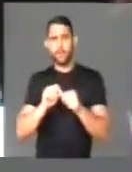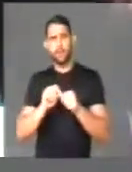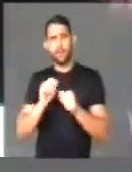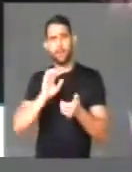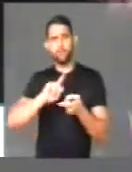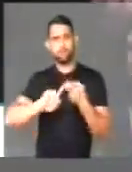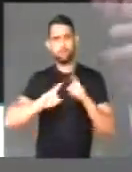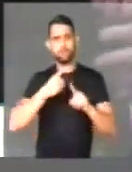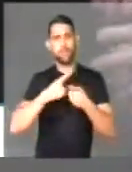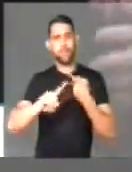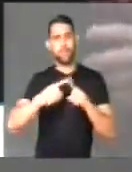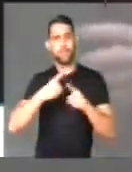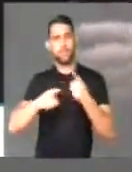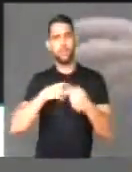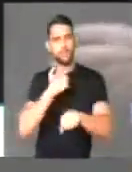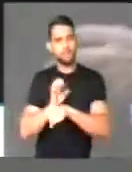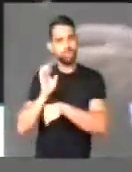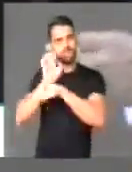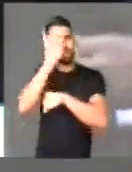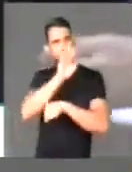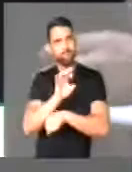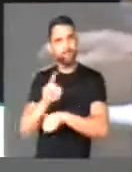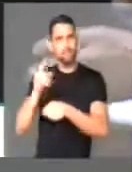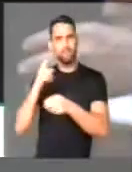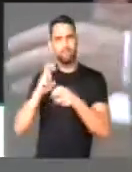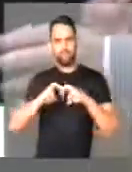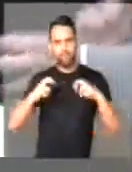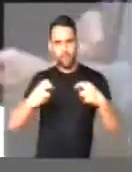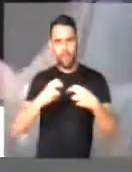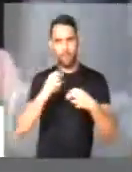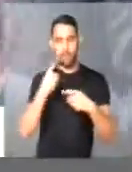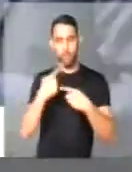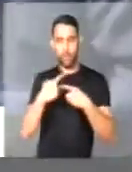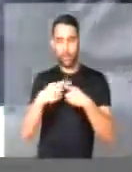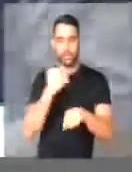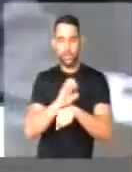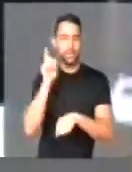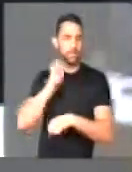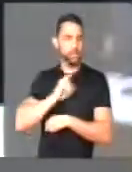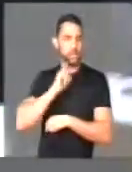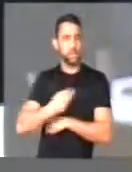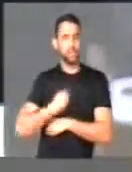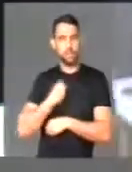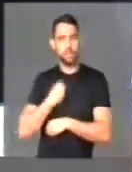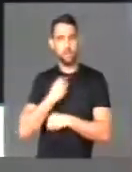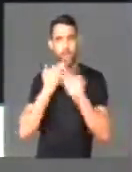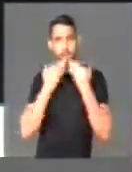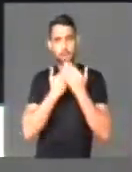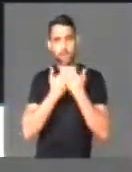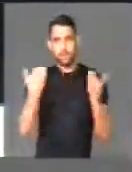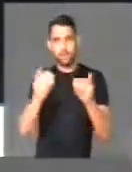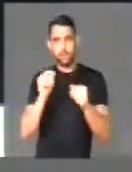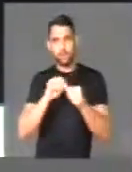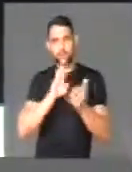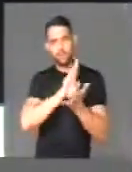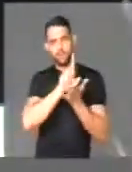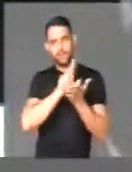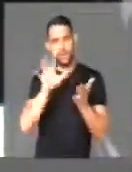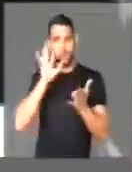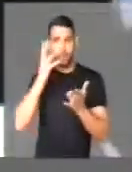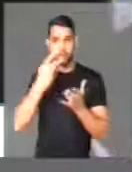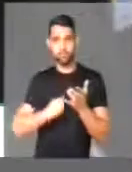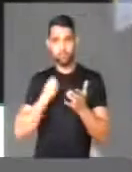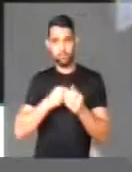a negociação estado por estado, porque o estado de Minas Gerais, inclusive, está apresentando uma série de